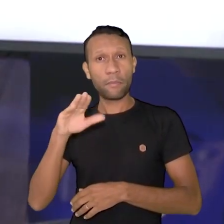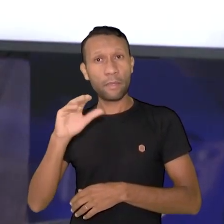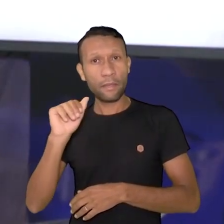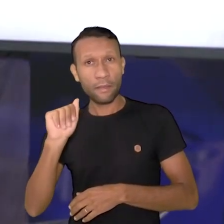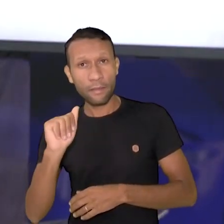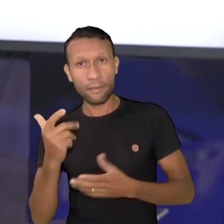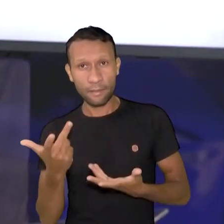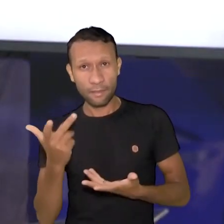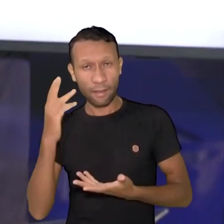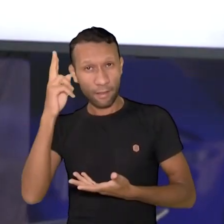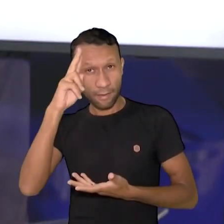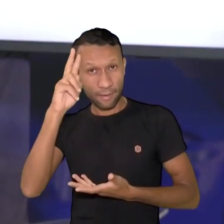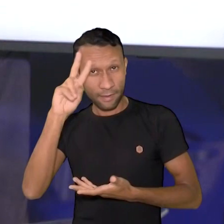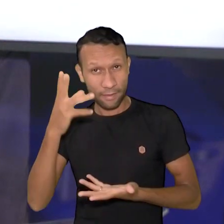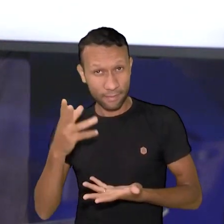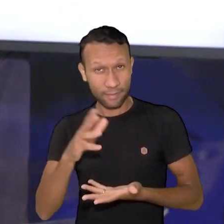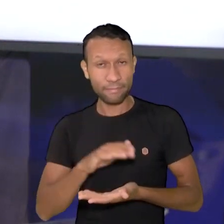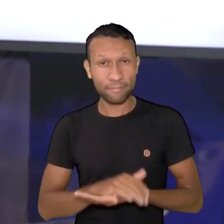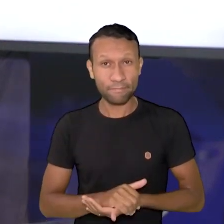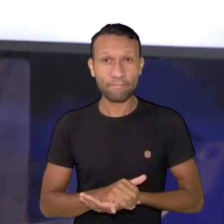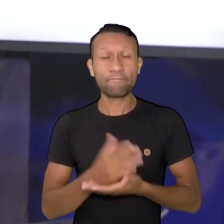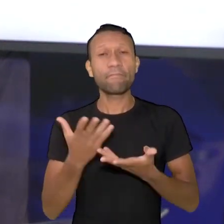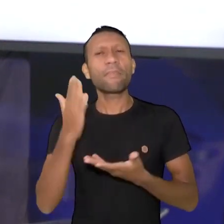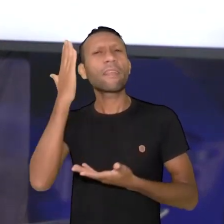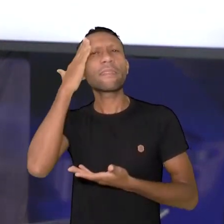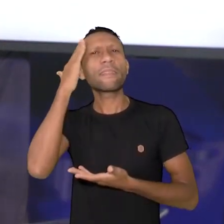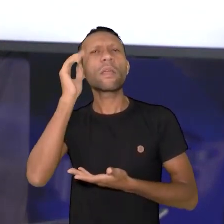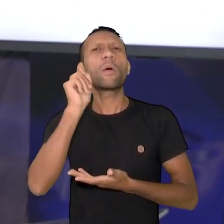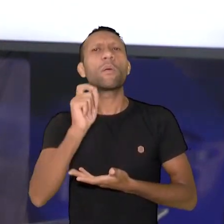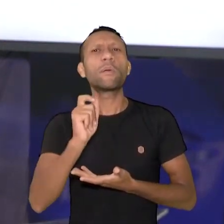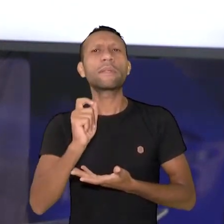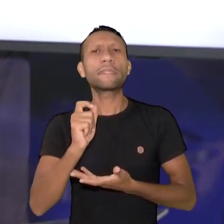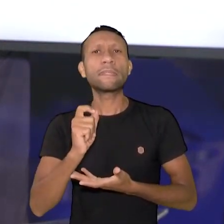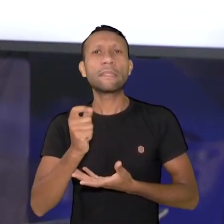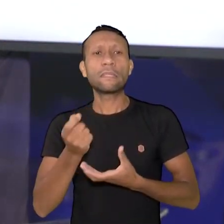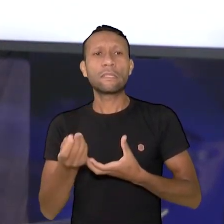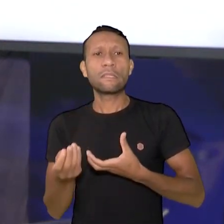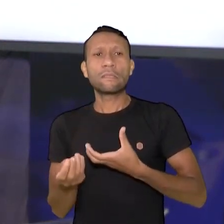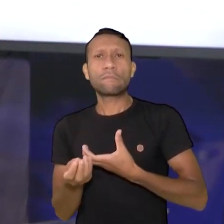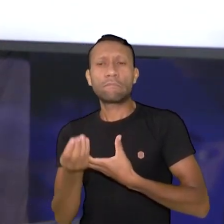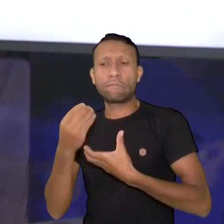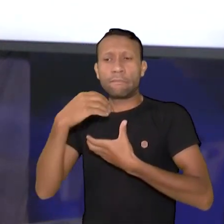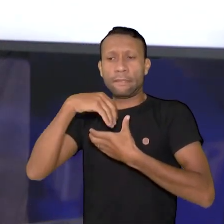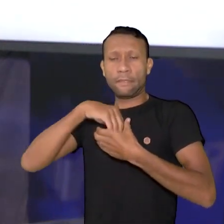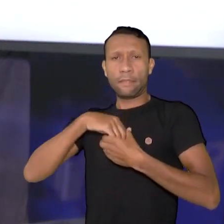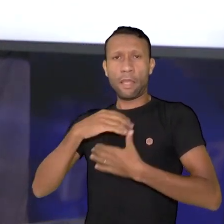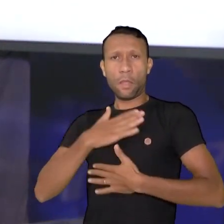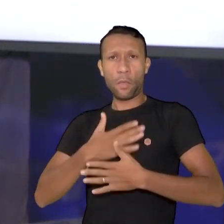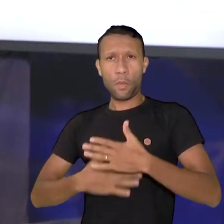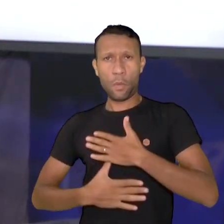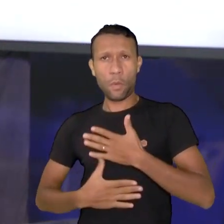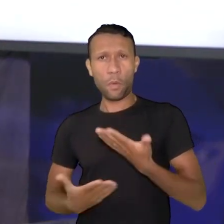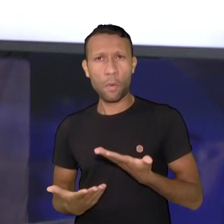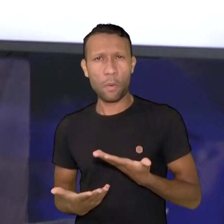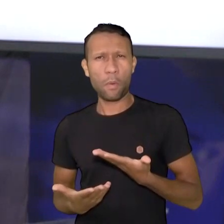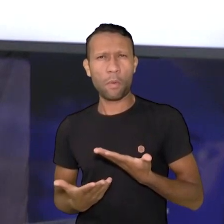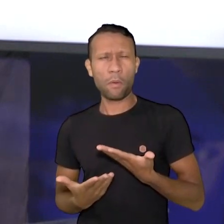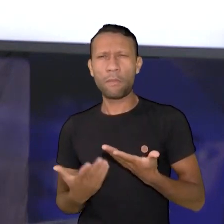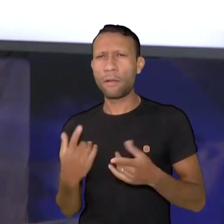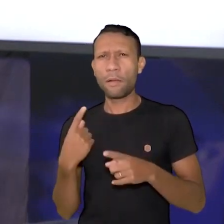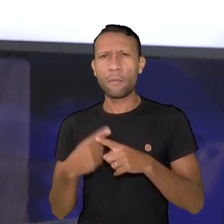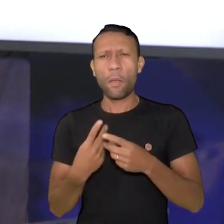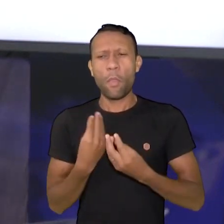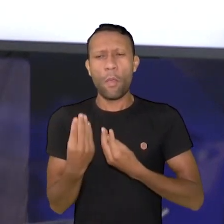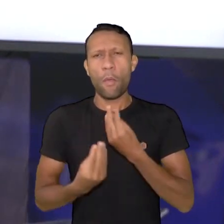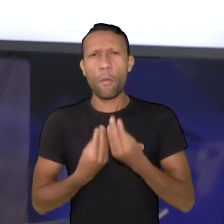semana sobre as drogas, a gente entendeu que elas agem no nosso corpo. Na segunda semana, a gente entende um pouquinho como